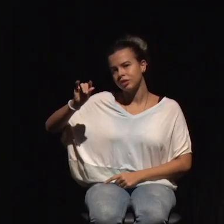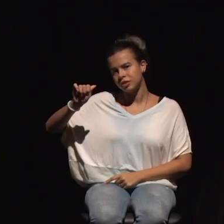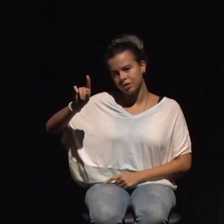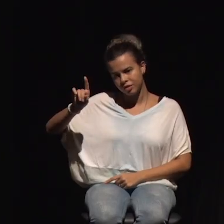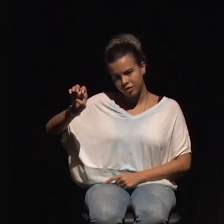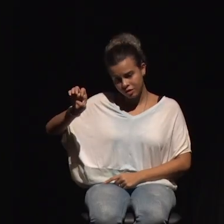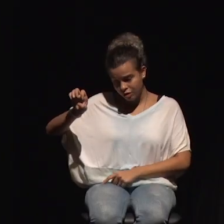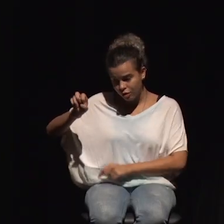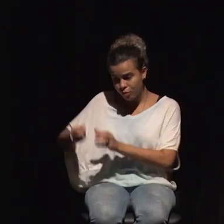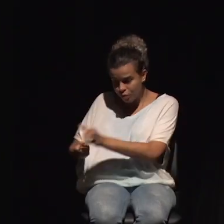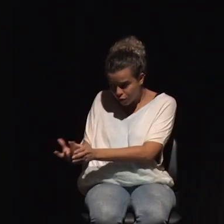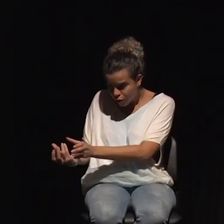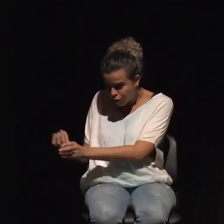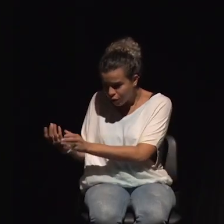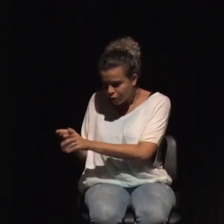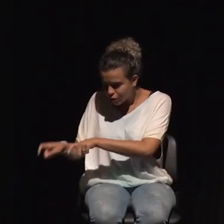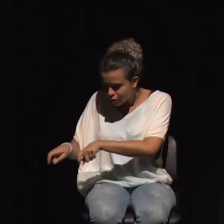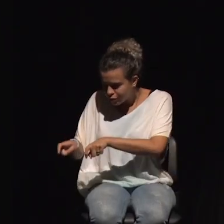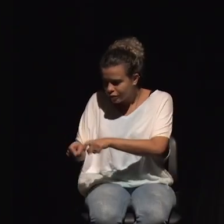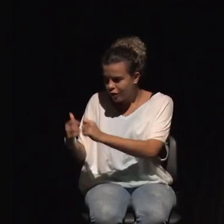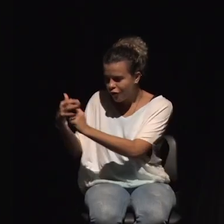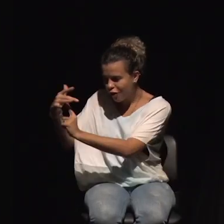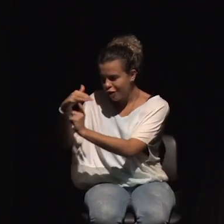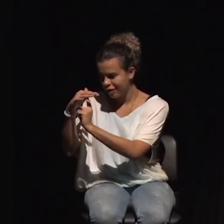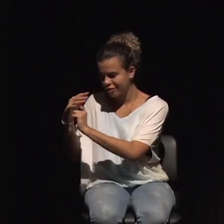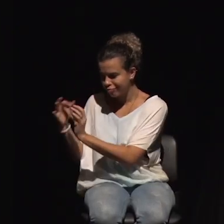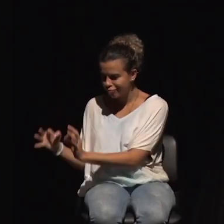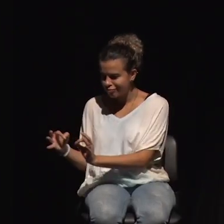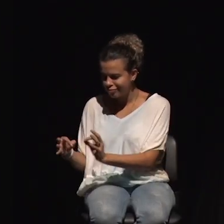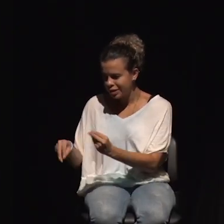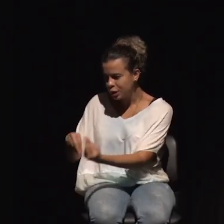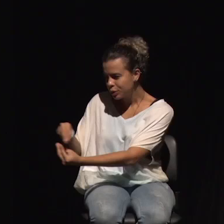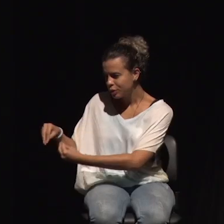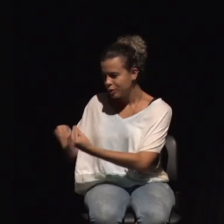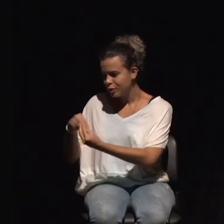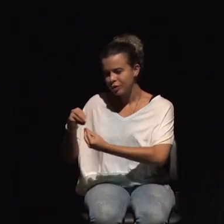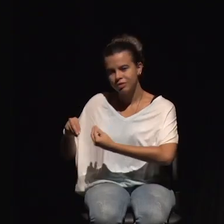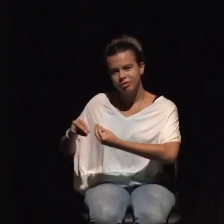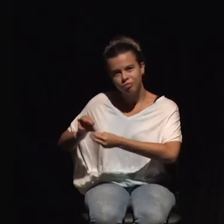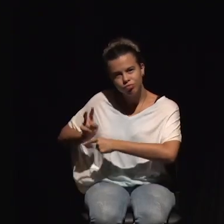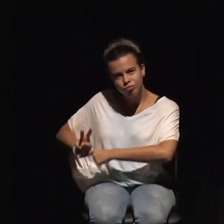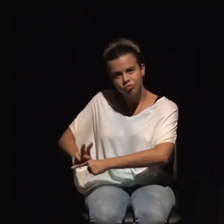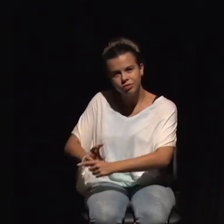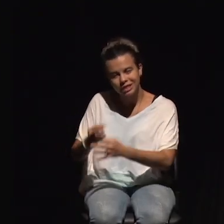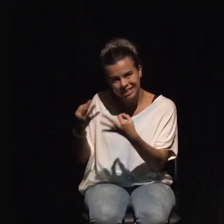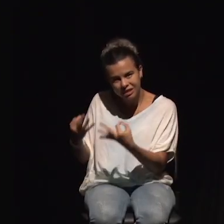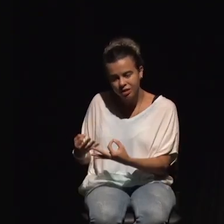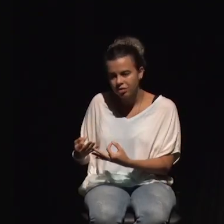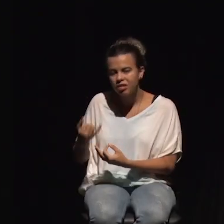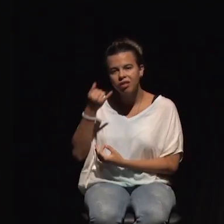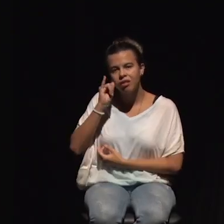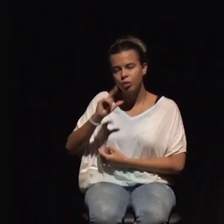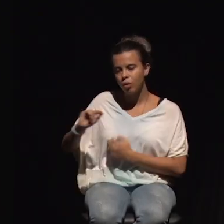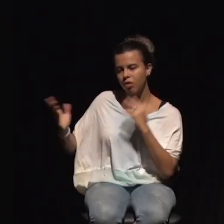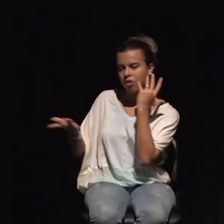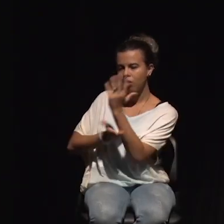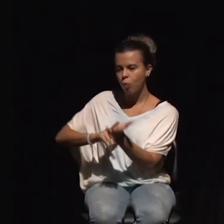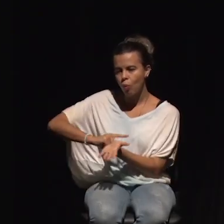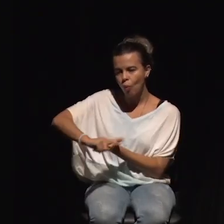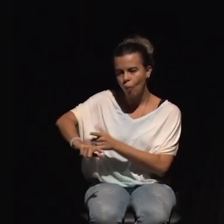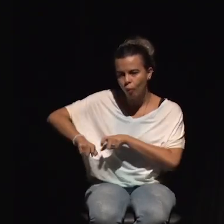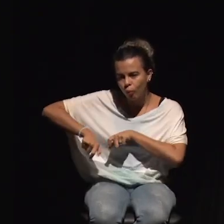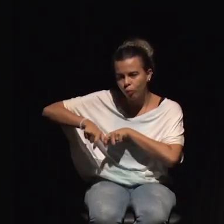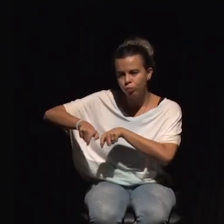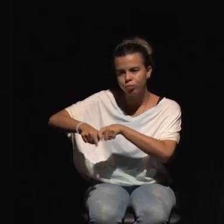produzidos cultivados dentro d os complexos e que de alguma maneira nas suas